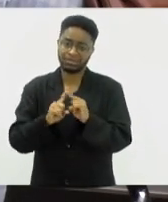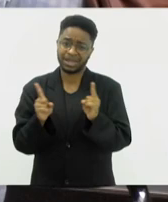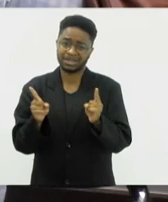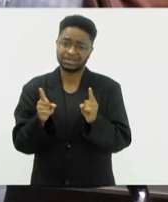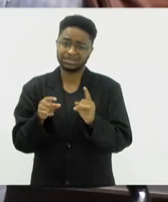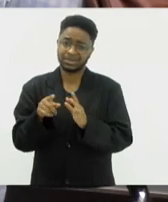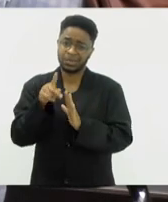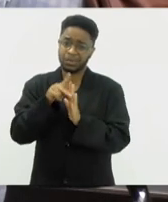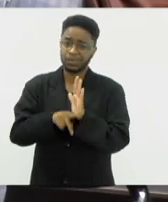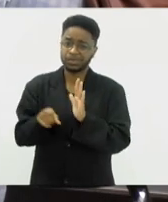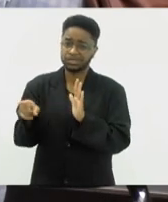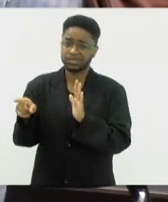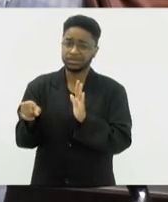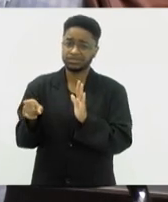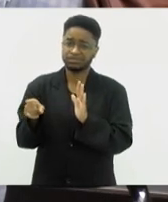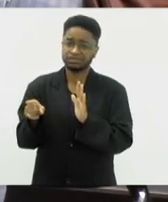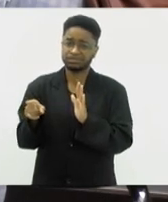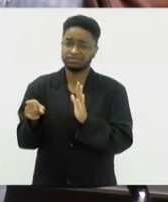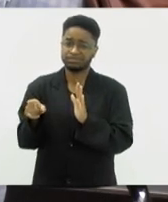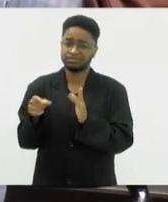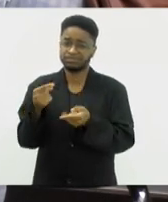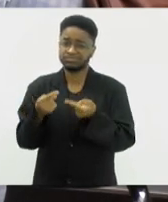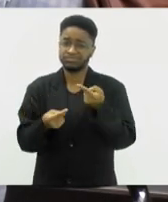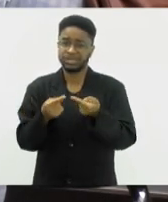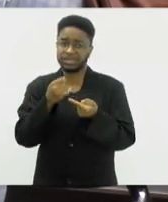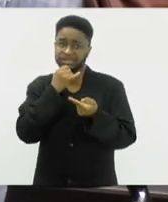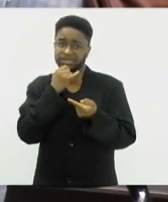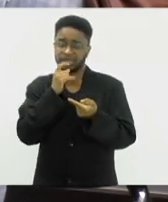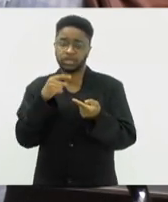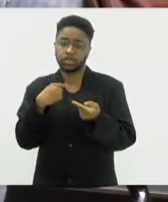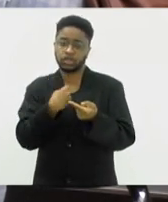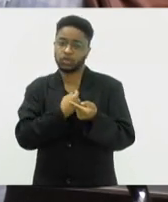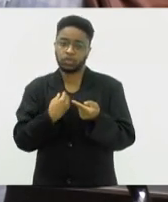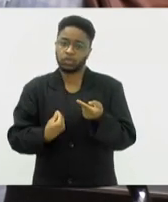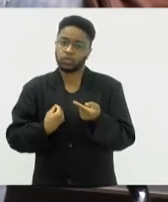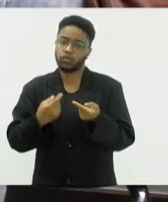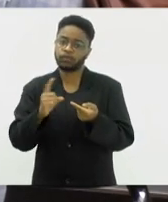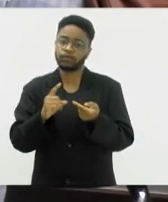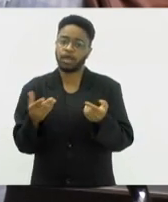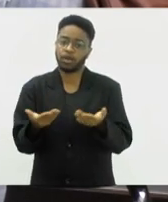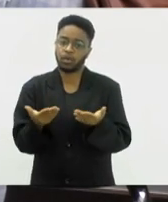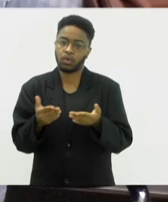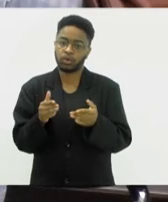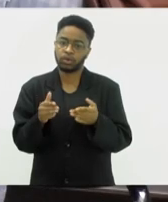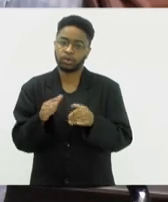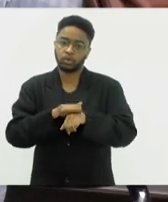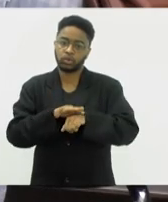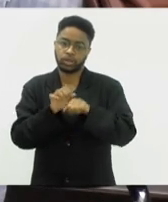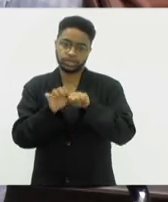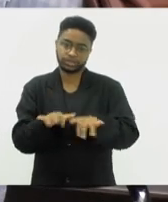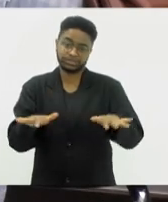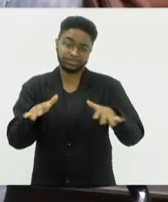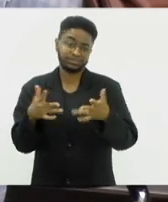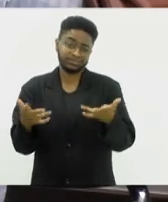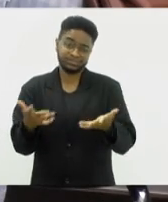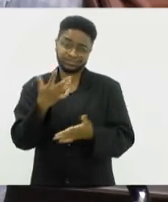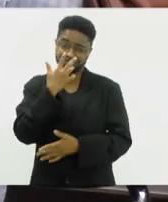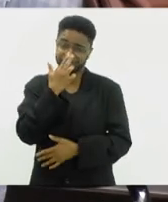esse projeto ele entra num rol que, por a gente não estar numa pandemia, não me parece que a gente não